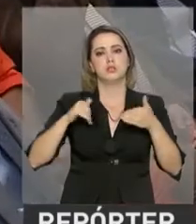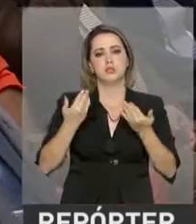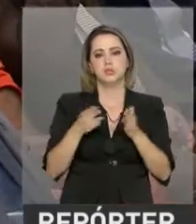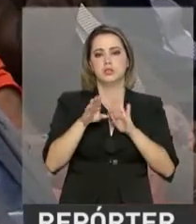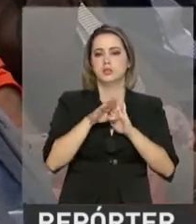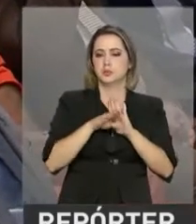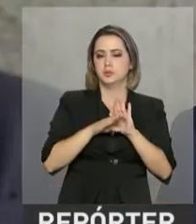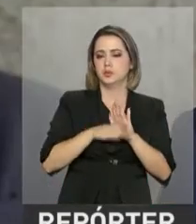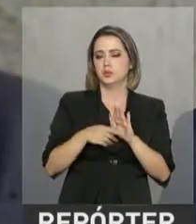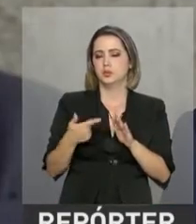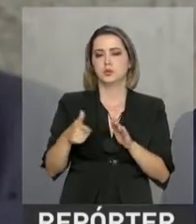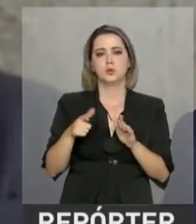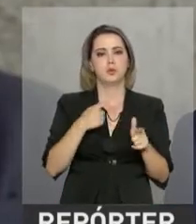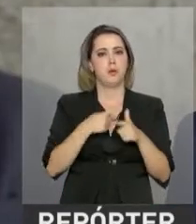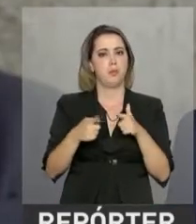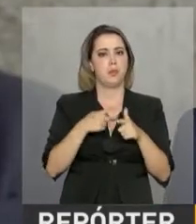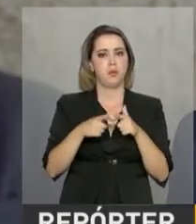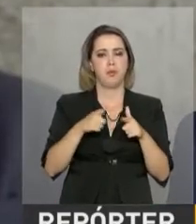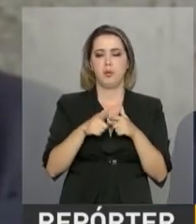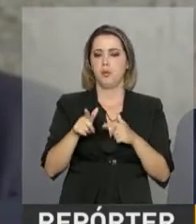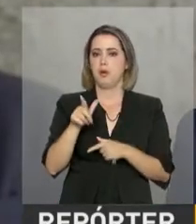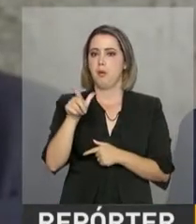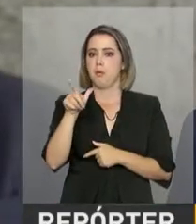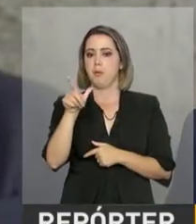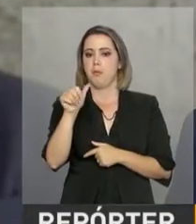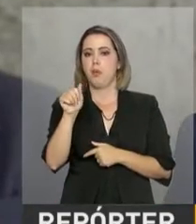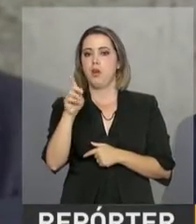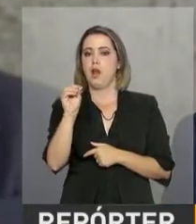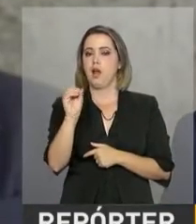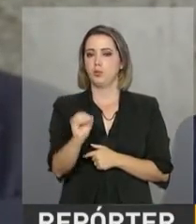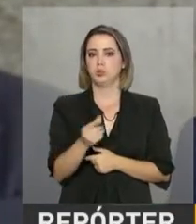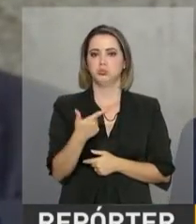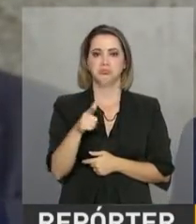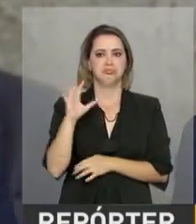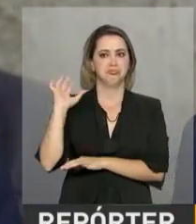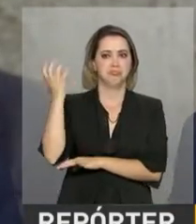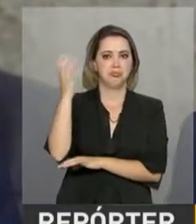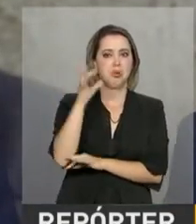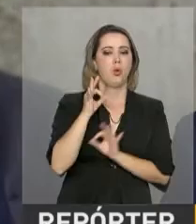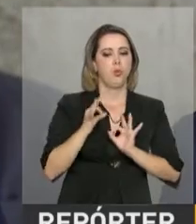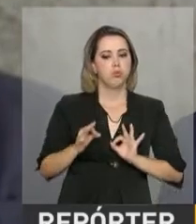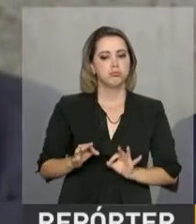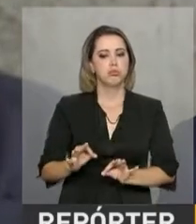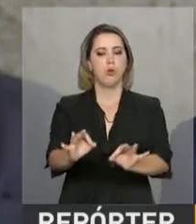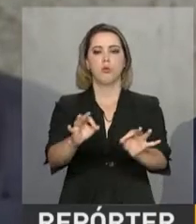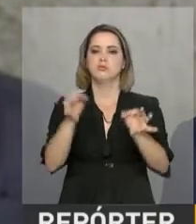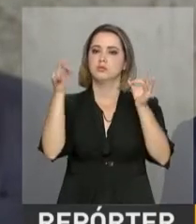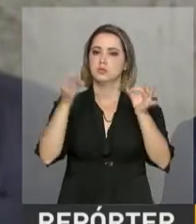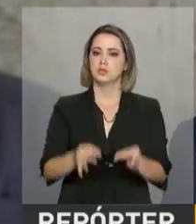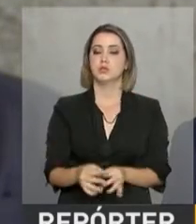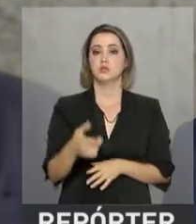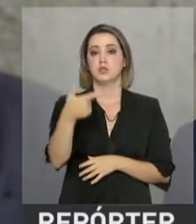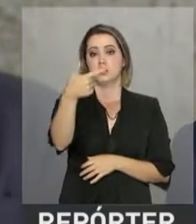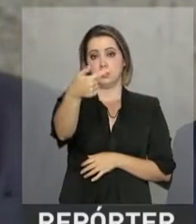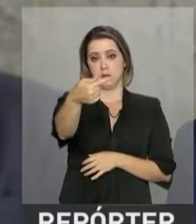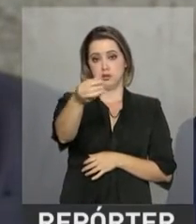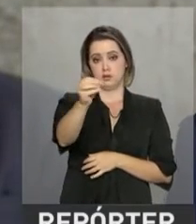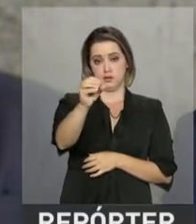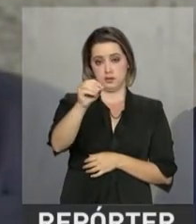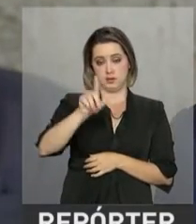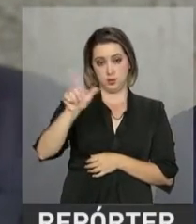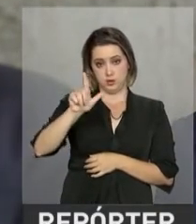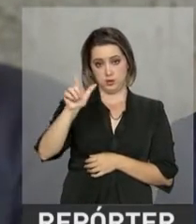prejudicar o lago não haverá nenhum impacto ambiental celular para lá essa captação de 76 litros o